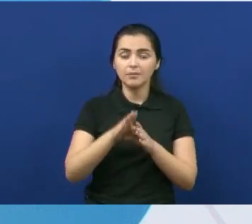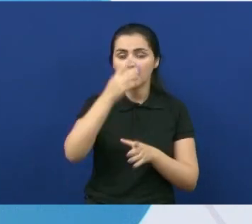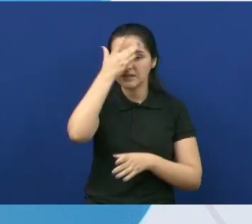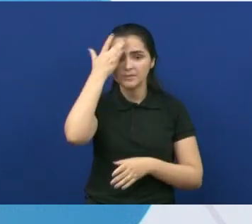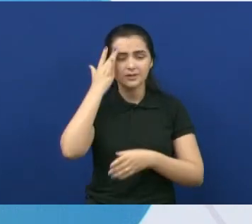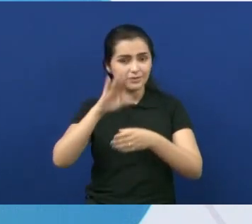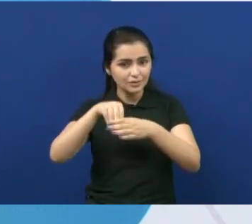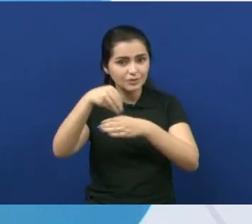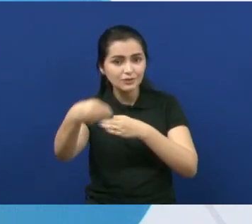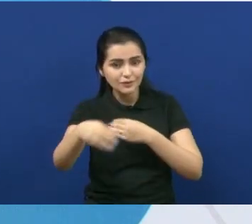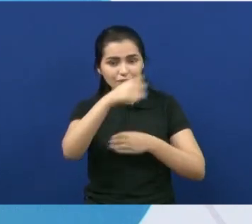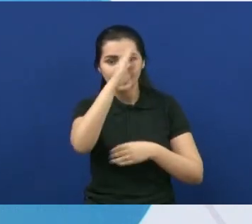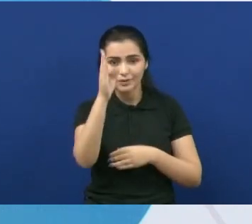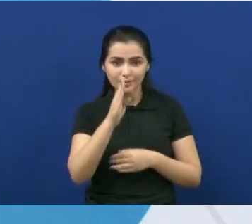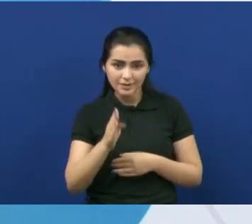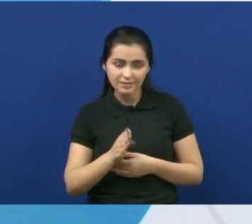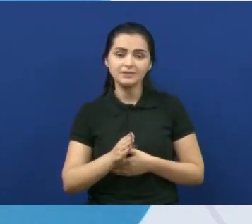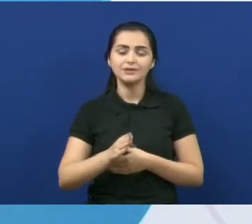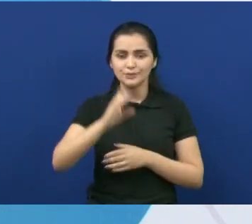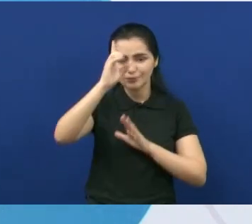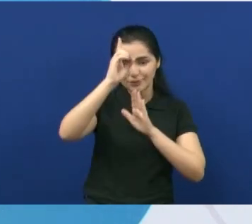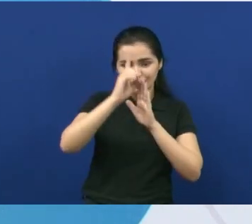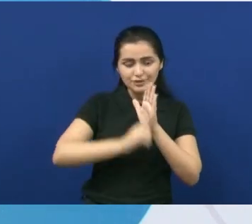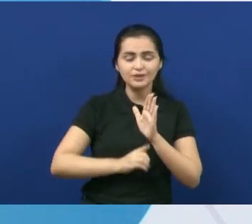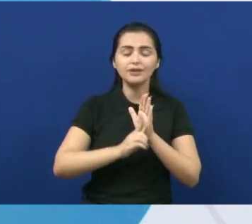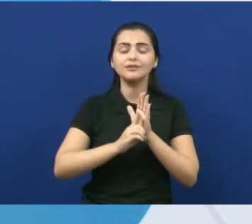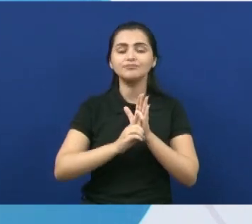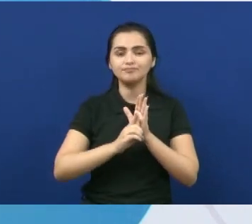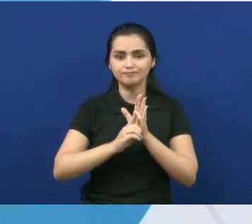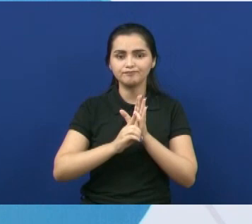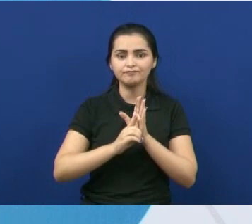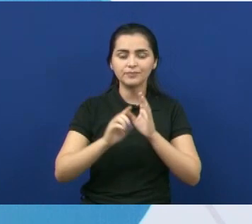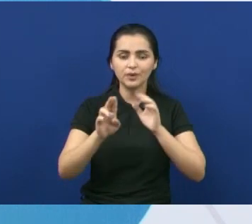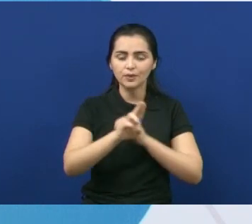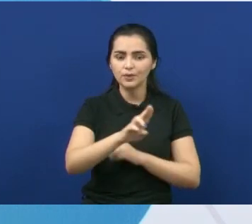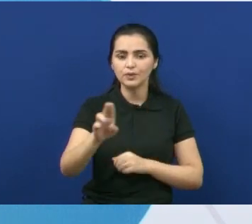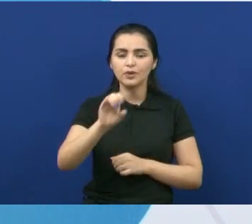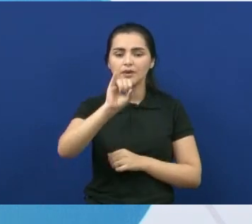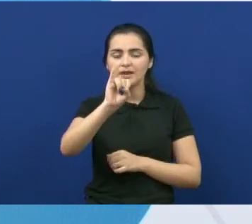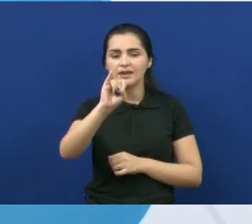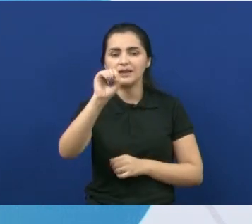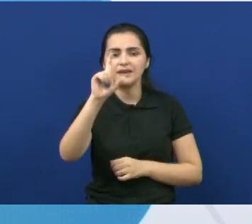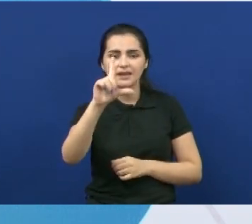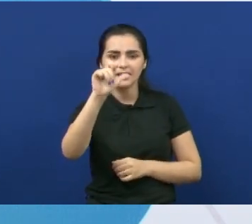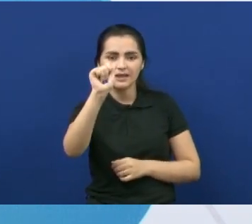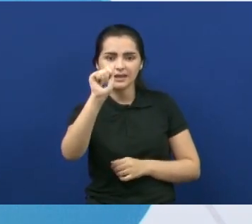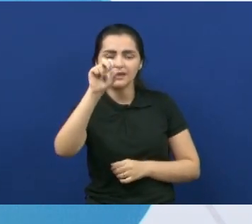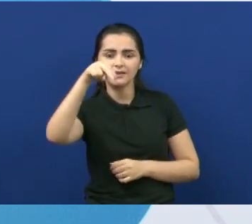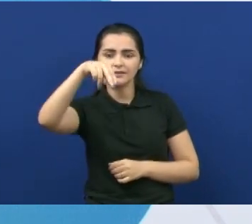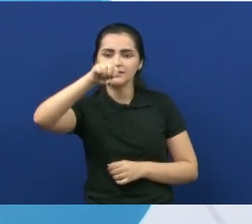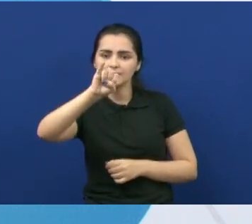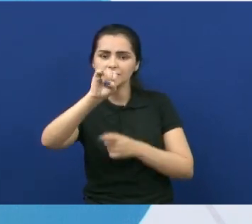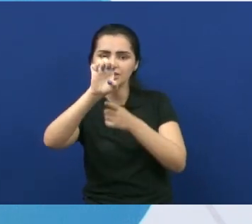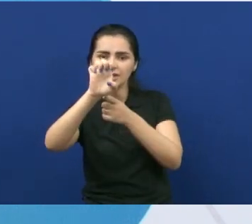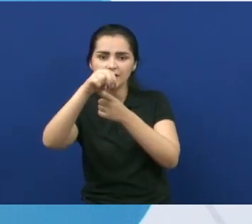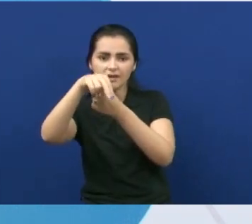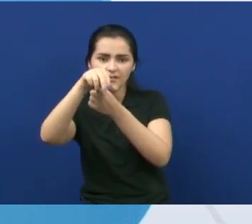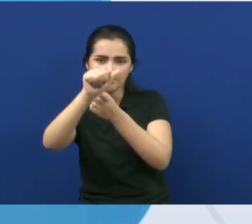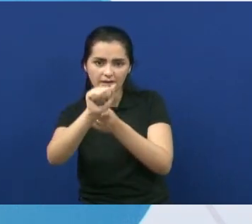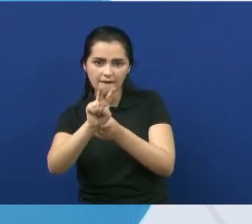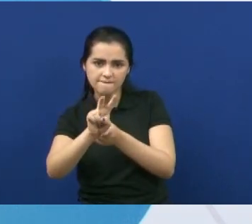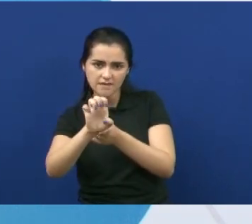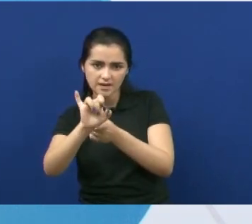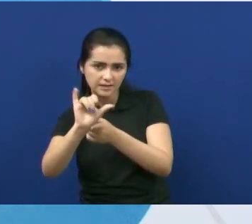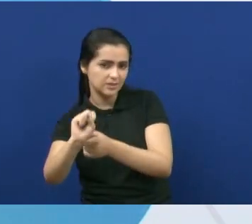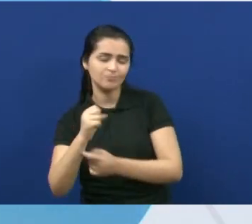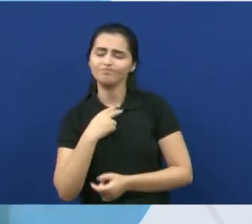nosso país, uns direitos que são chamados de direitos inalienáveis, direitos que não podem ser violados, que não podem